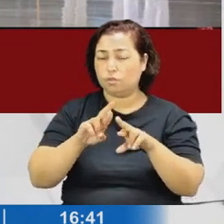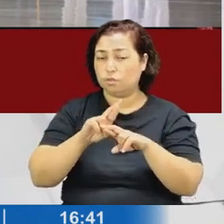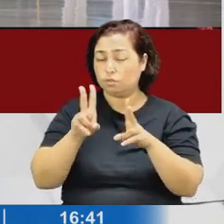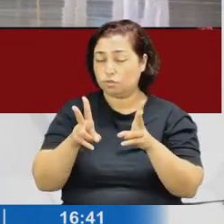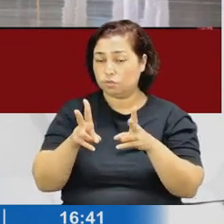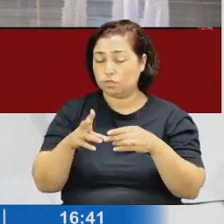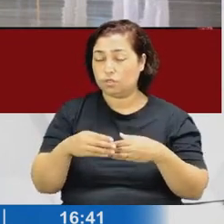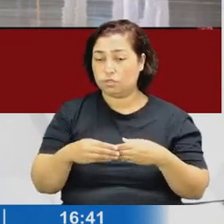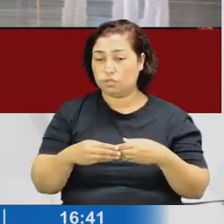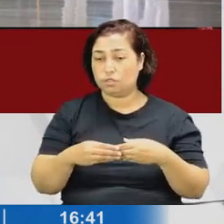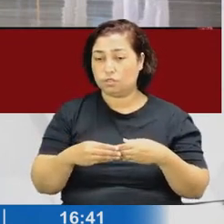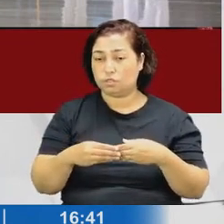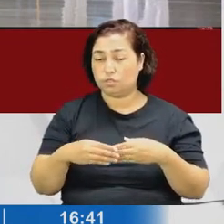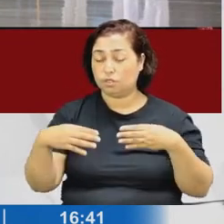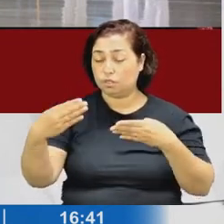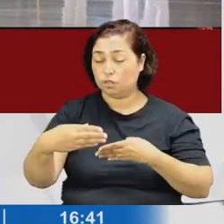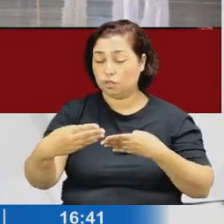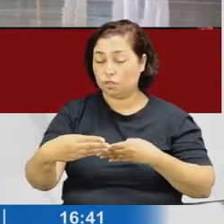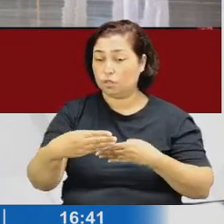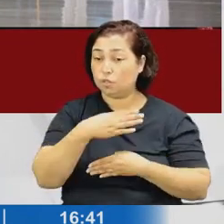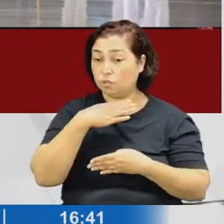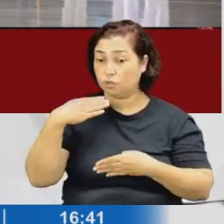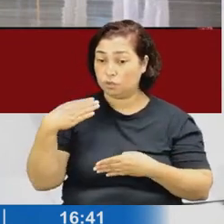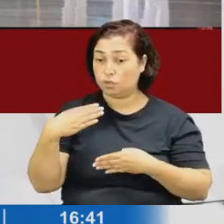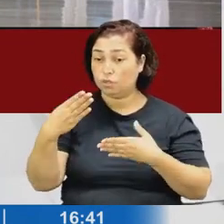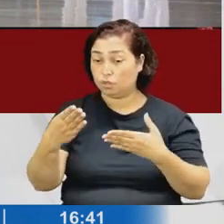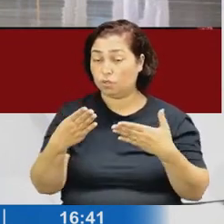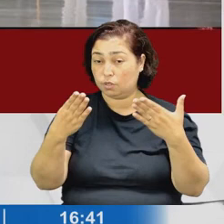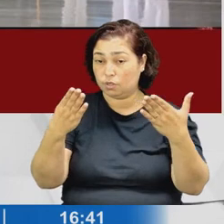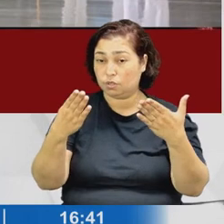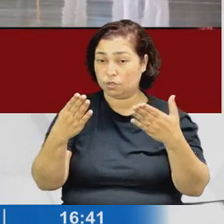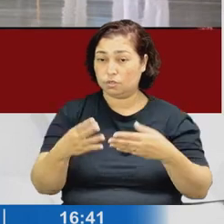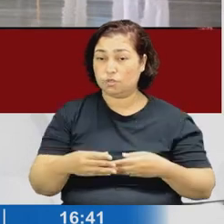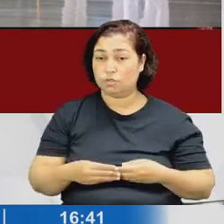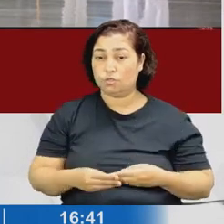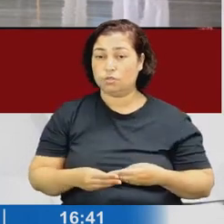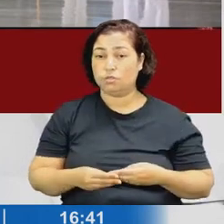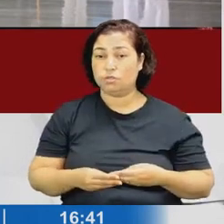funeral quem percebeu e qual o detalhe